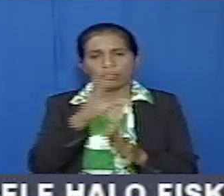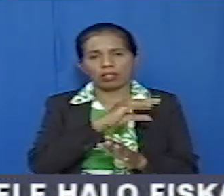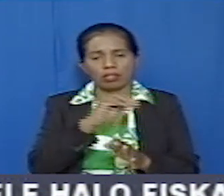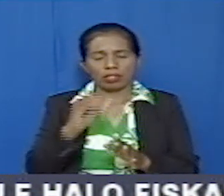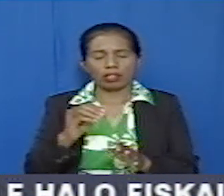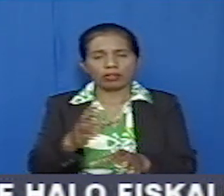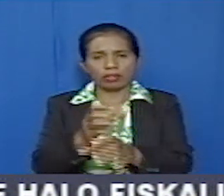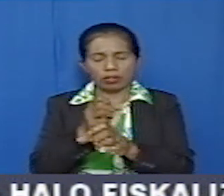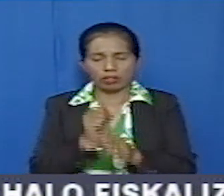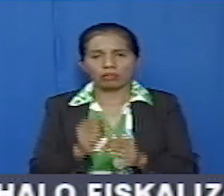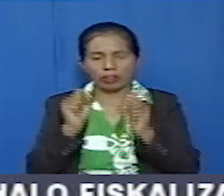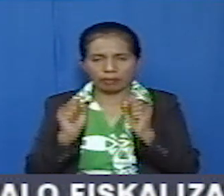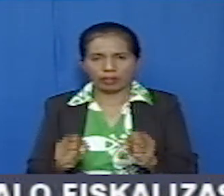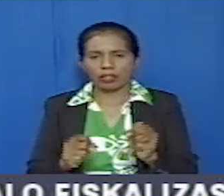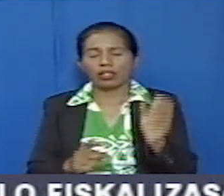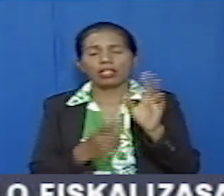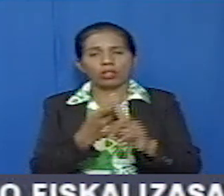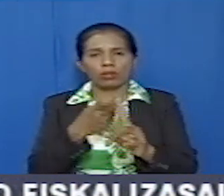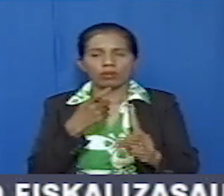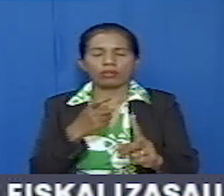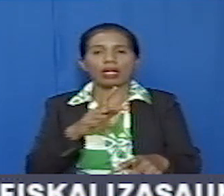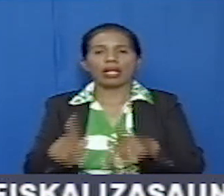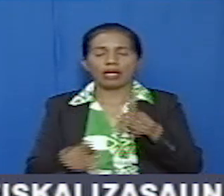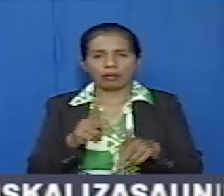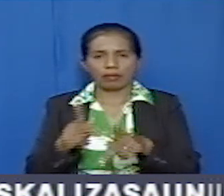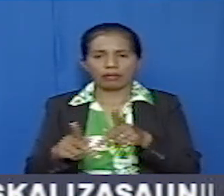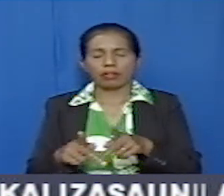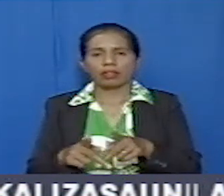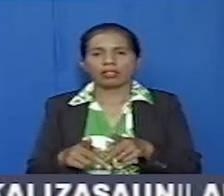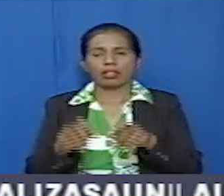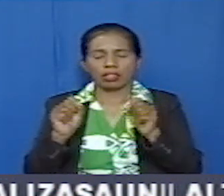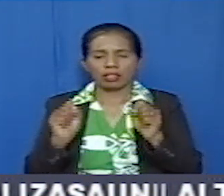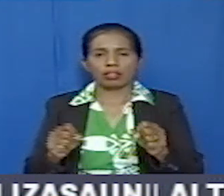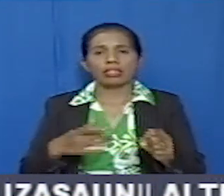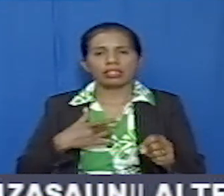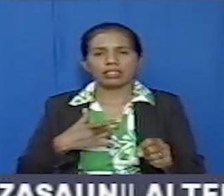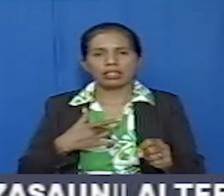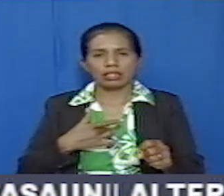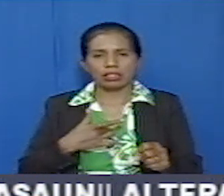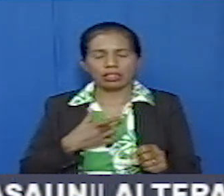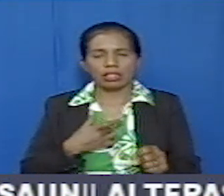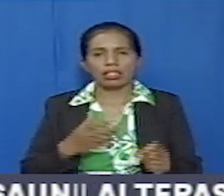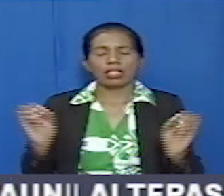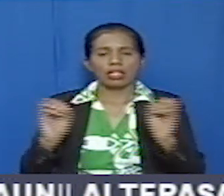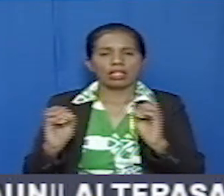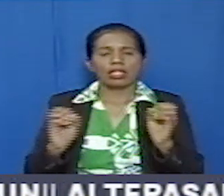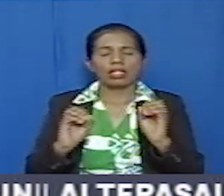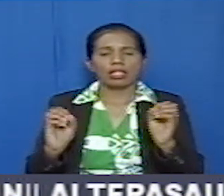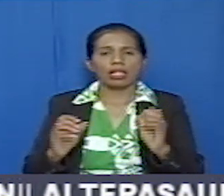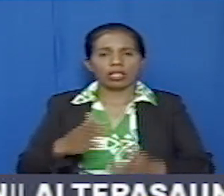de cima, denúncia, Sira, mãe, você, Emma Sira Neve sente a nessa prejudicado, prejuízo, vai a